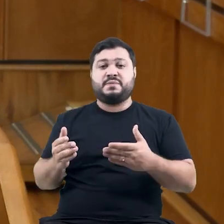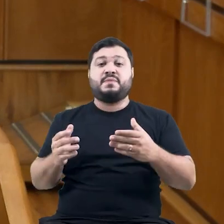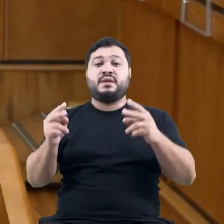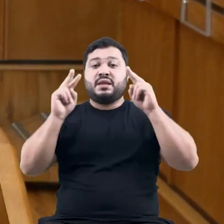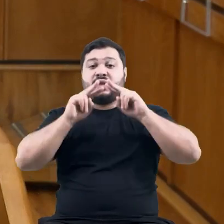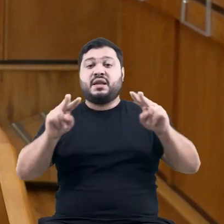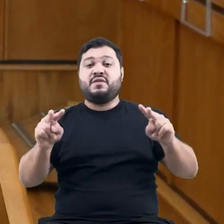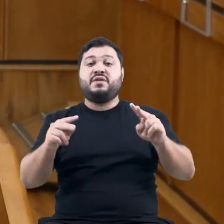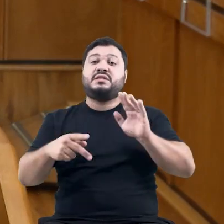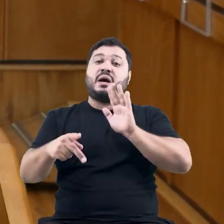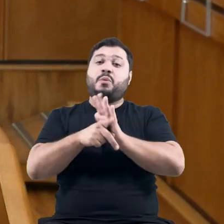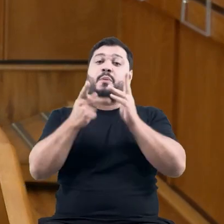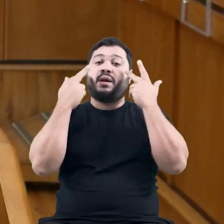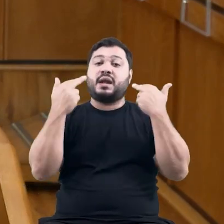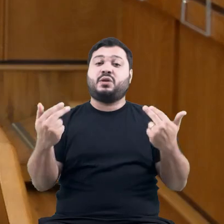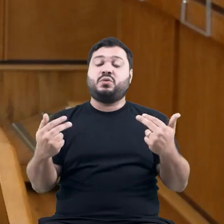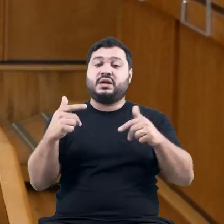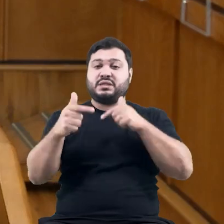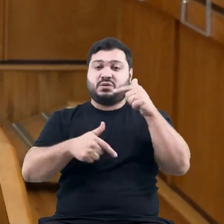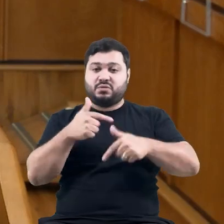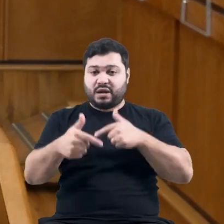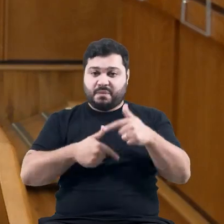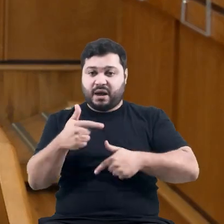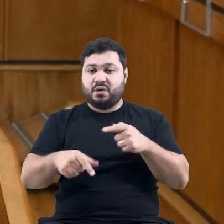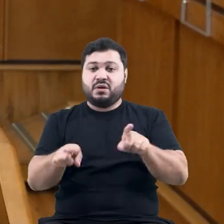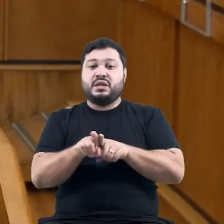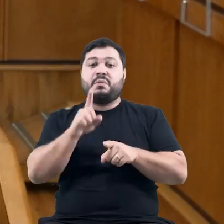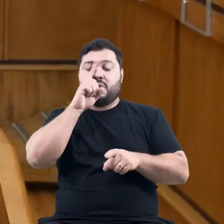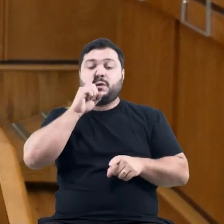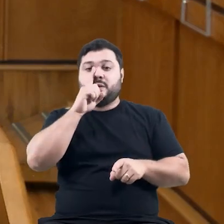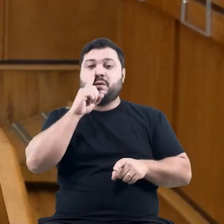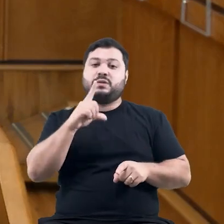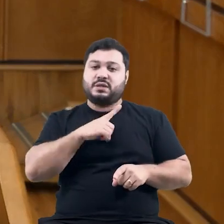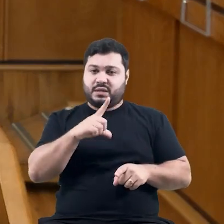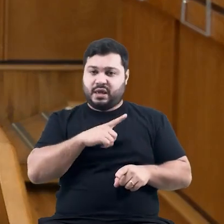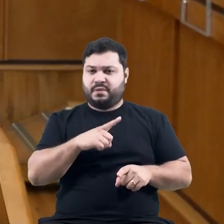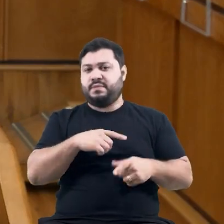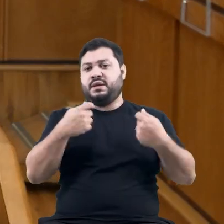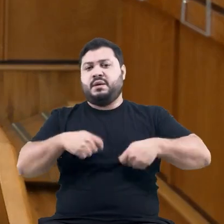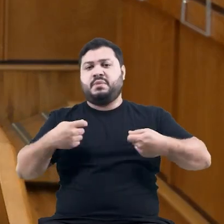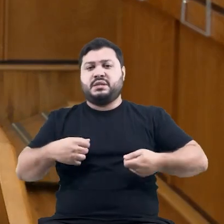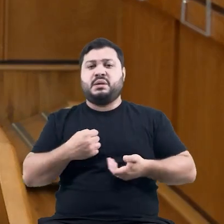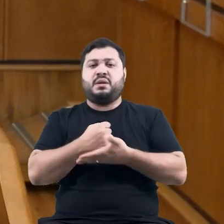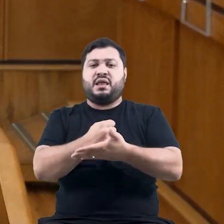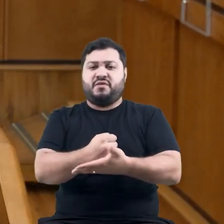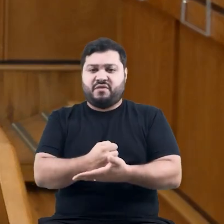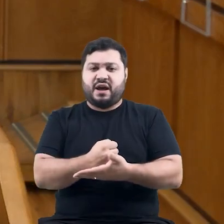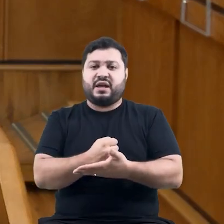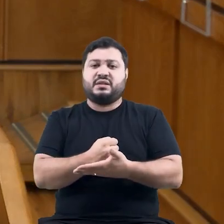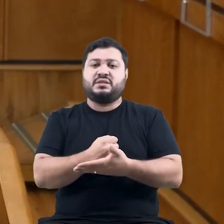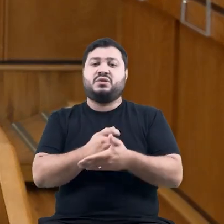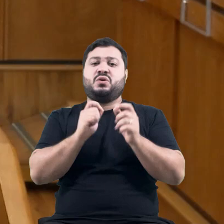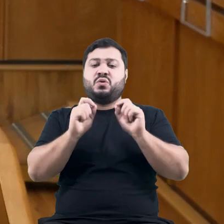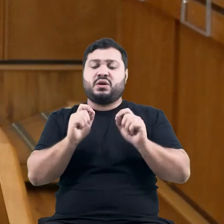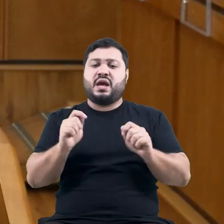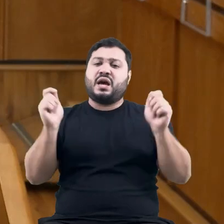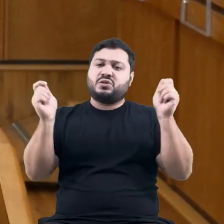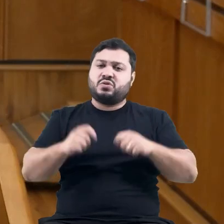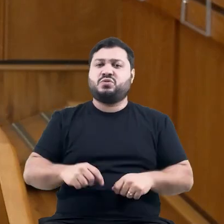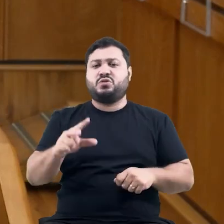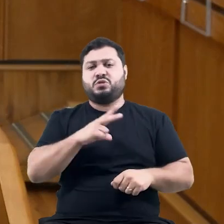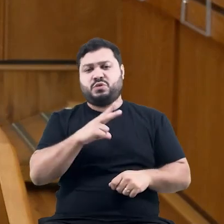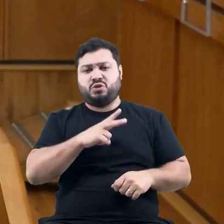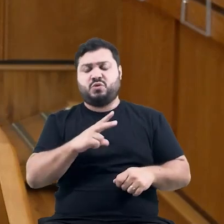esse, tendo em vista a própria natureza do trabalho e os riscos que ele implica, devendo ser levadas em conta